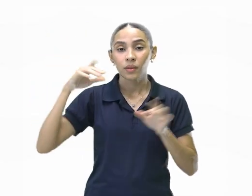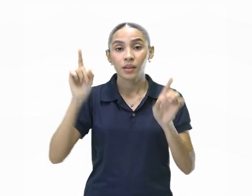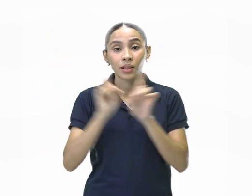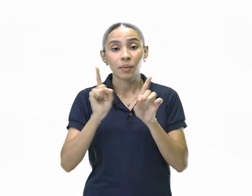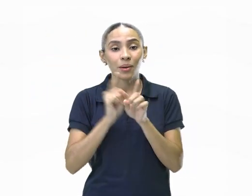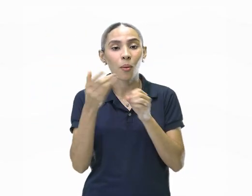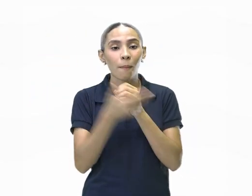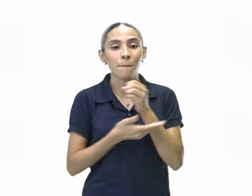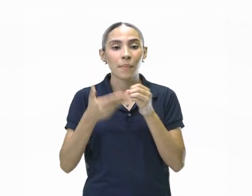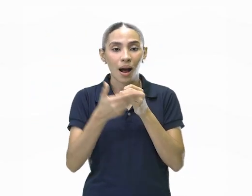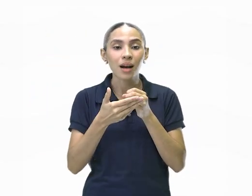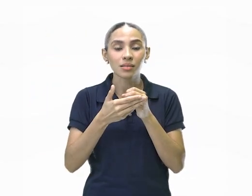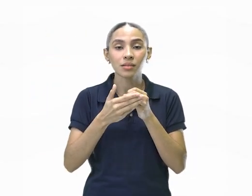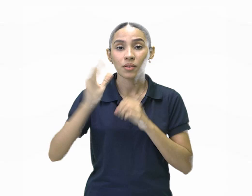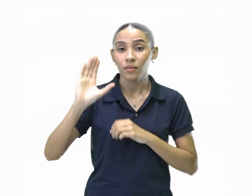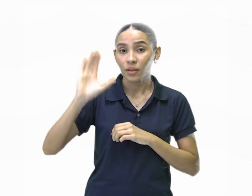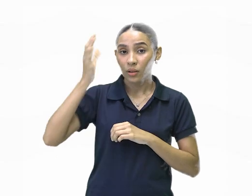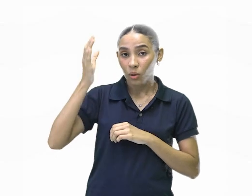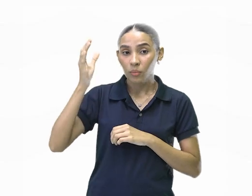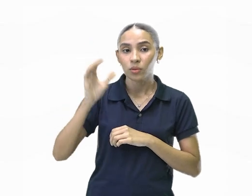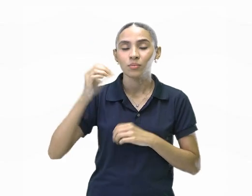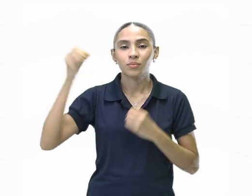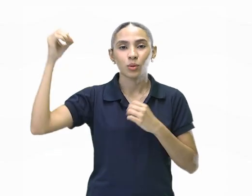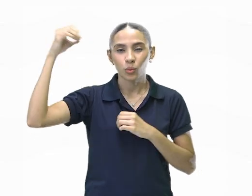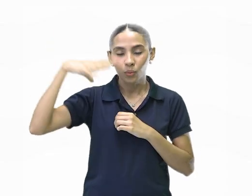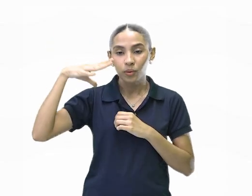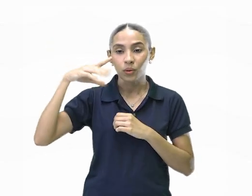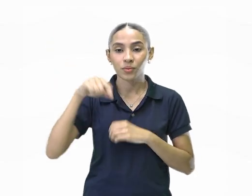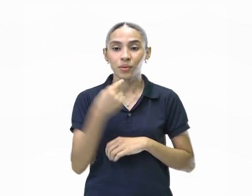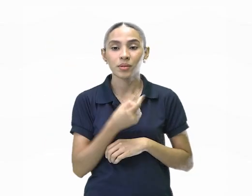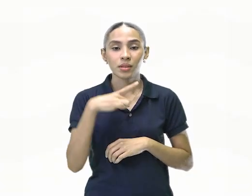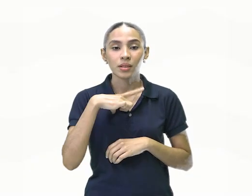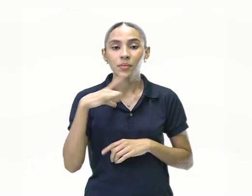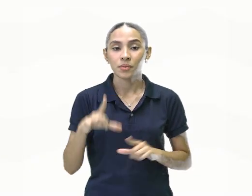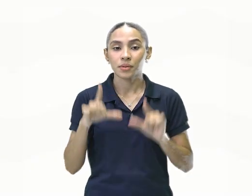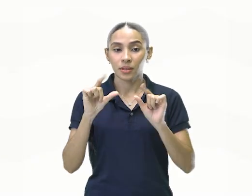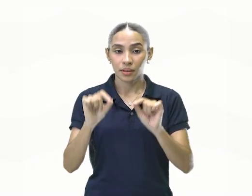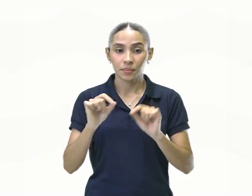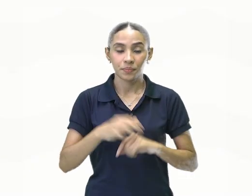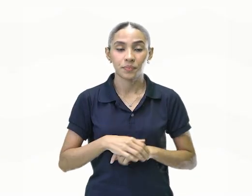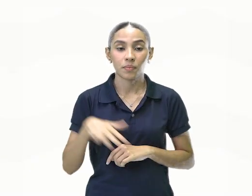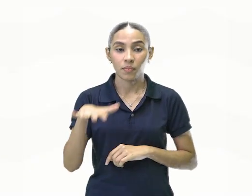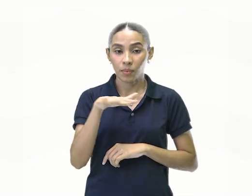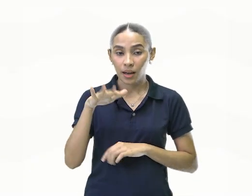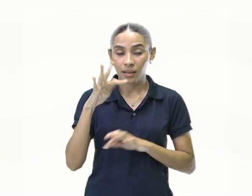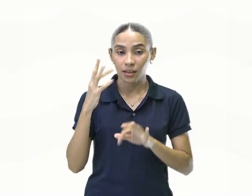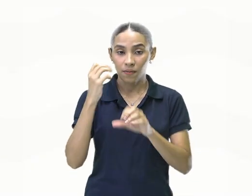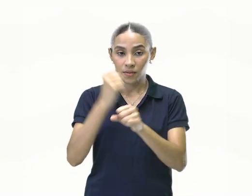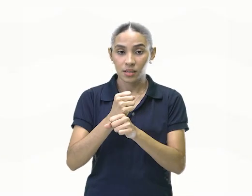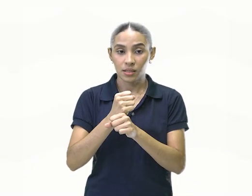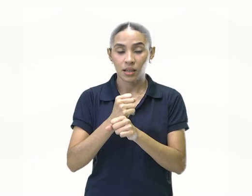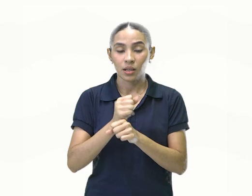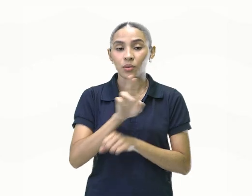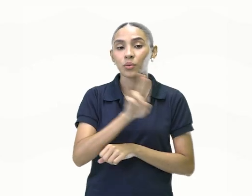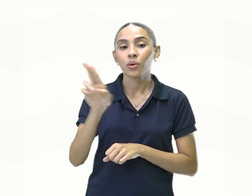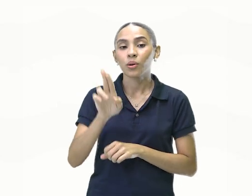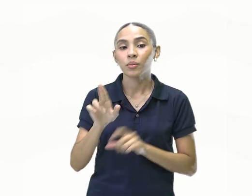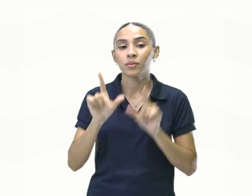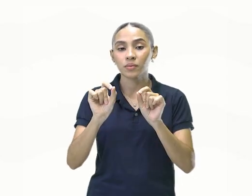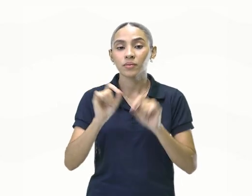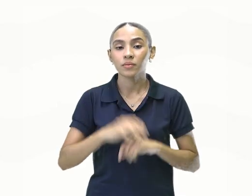luminosos. E com base a esses fenômenos luminosos, nós temos aí o ramo da